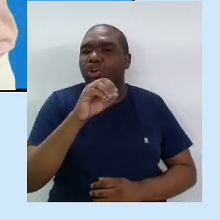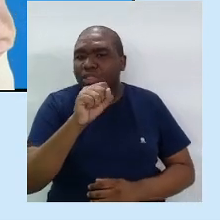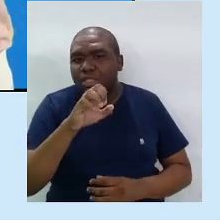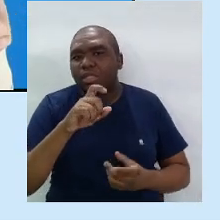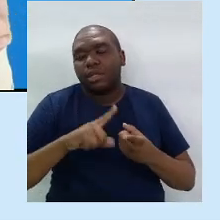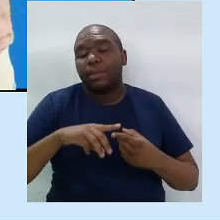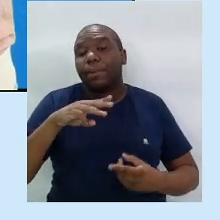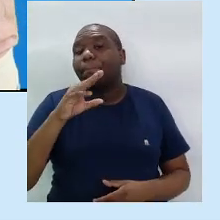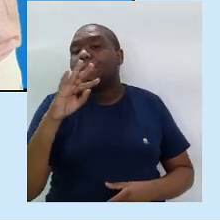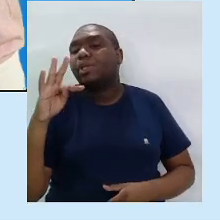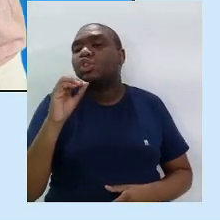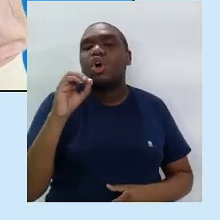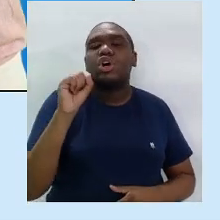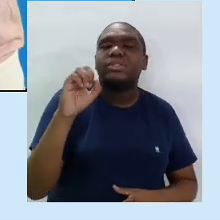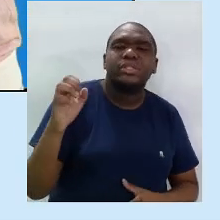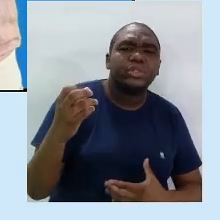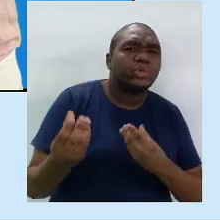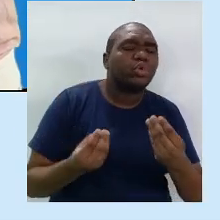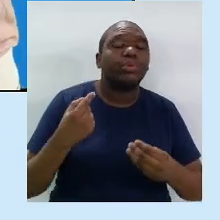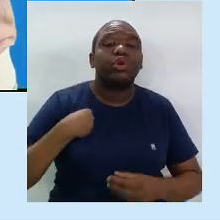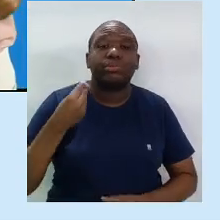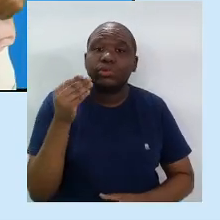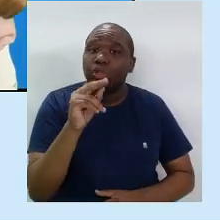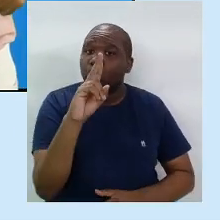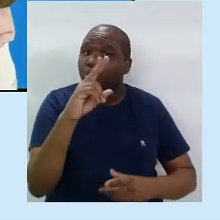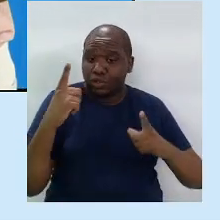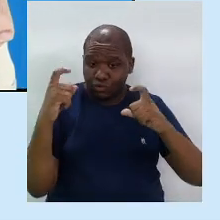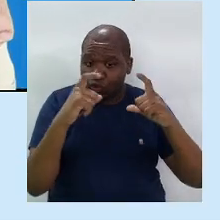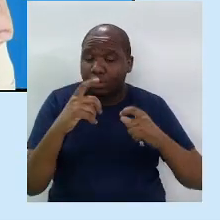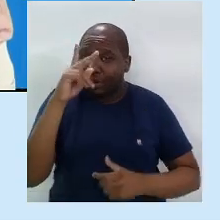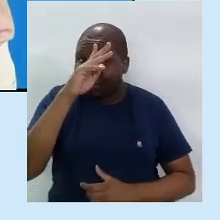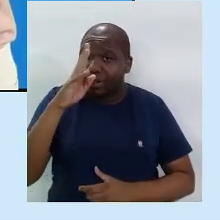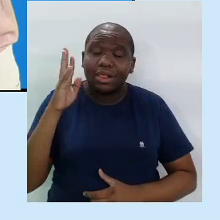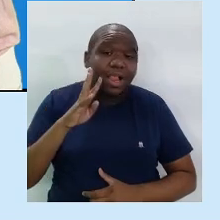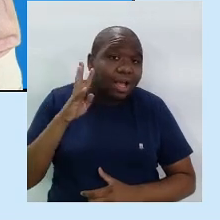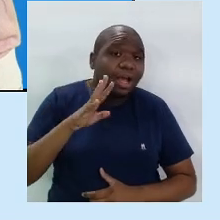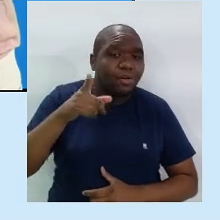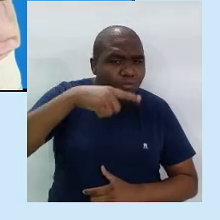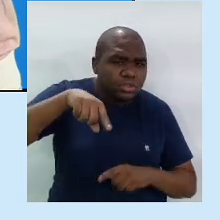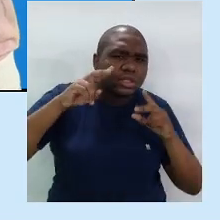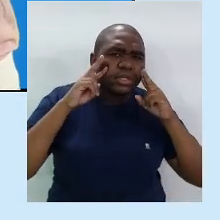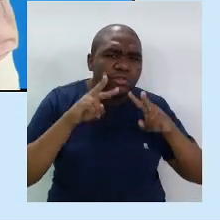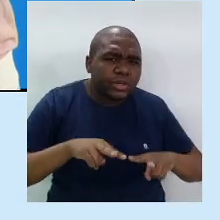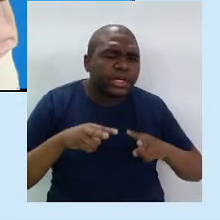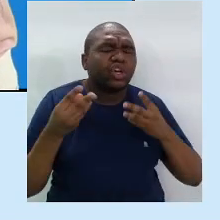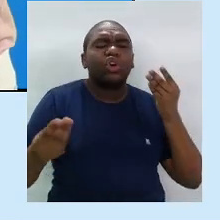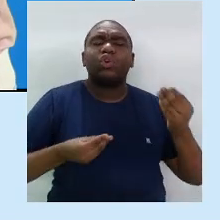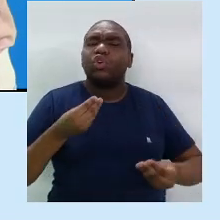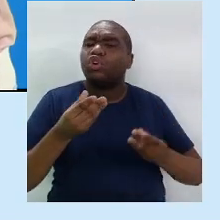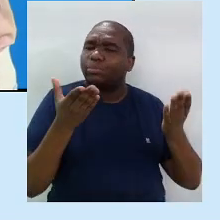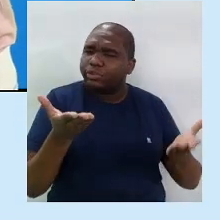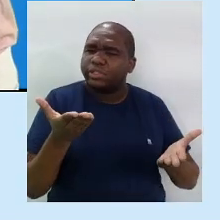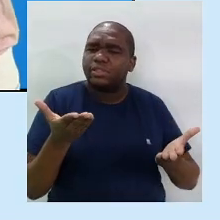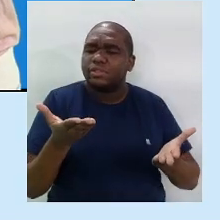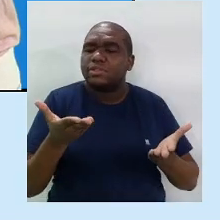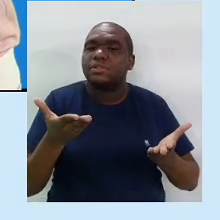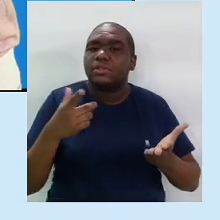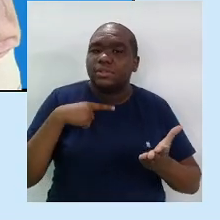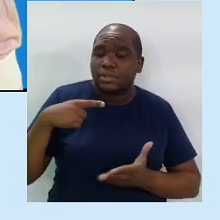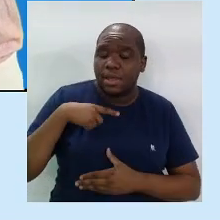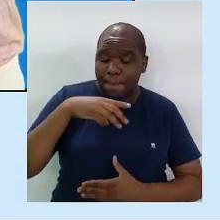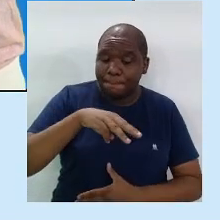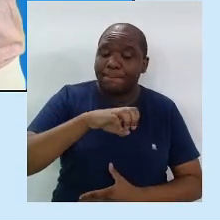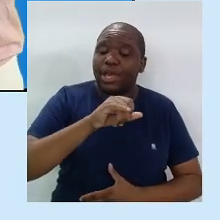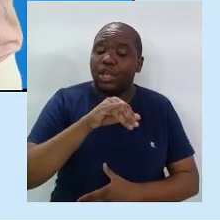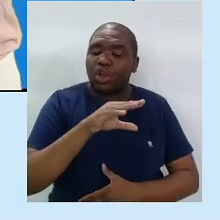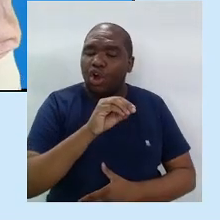mitose? Bora lá para a tela que eu coloquei 2 imagens muito legais para vocês, para a gente ver bem essa questão aí da meiose